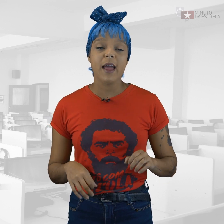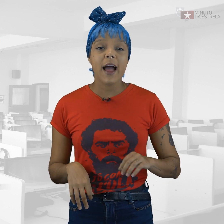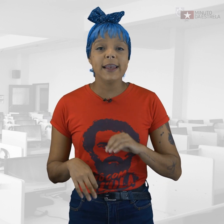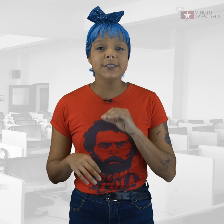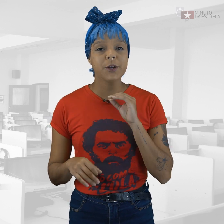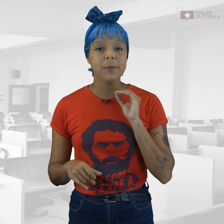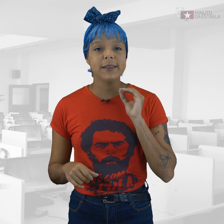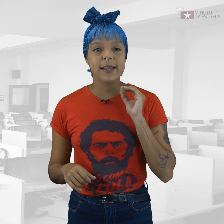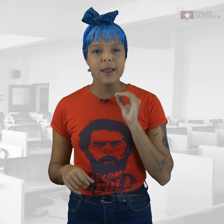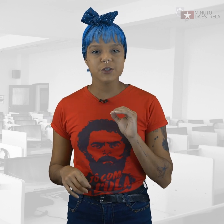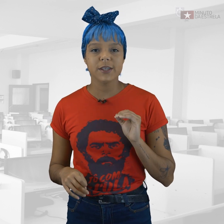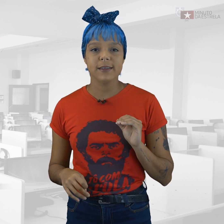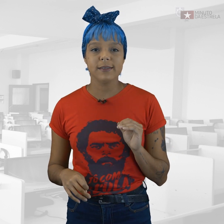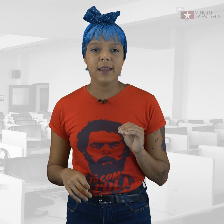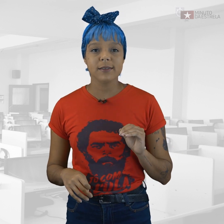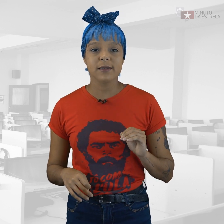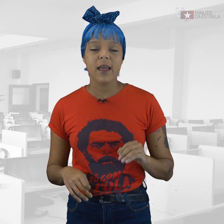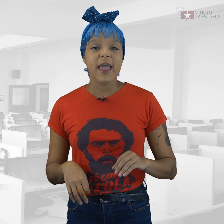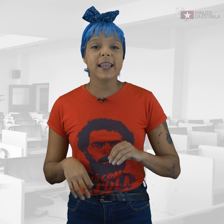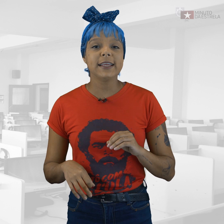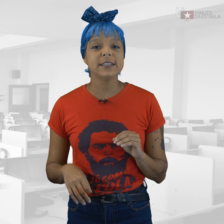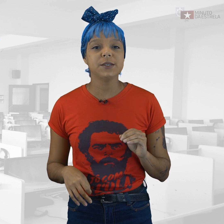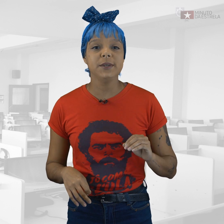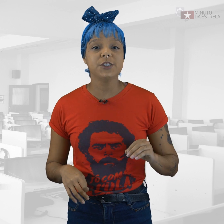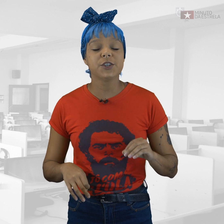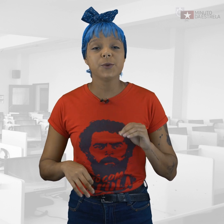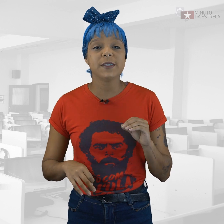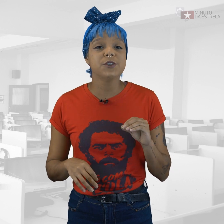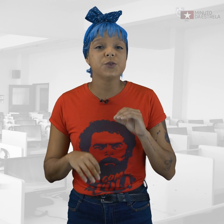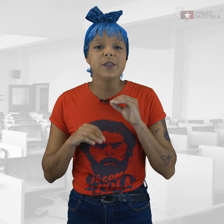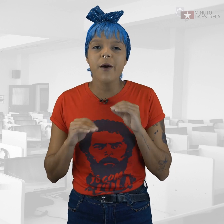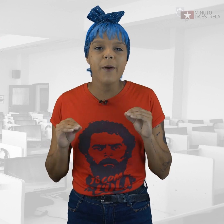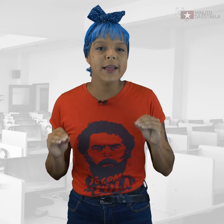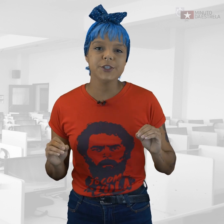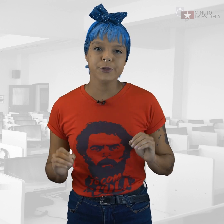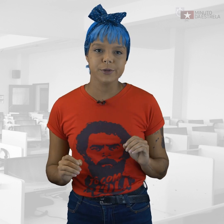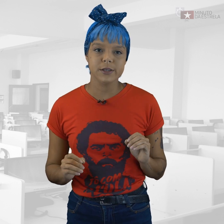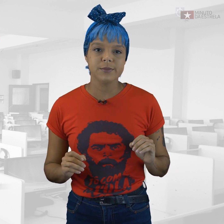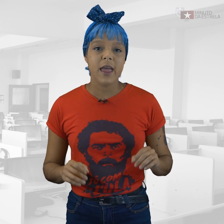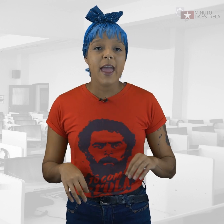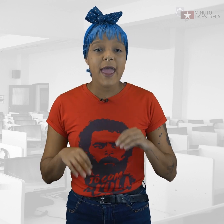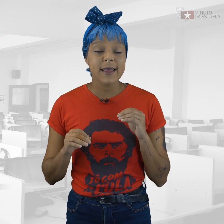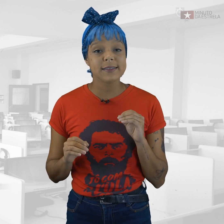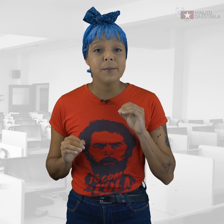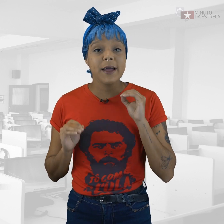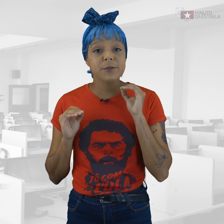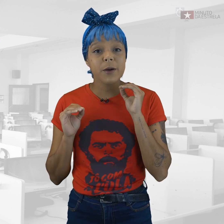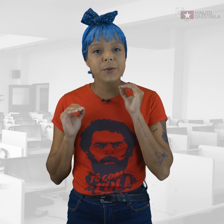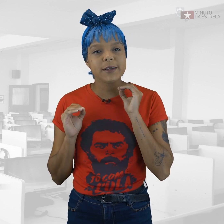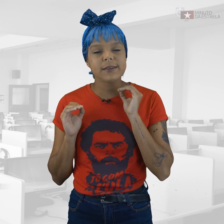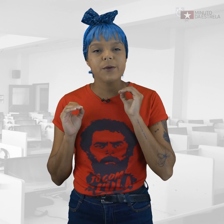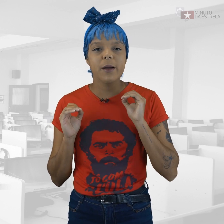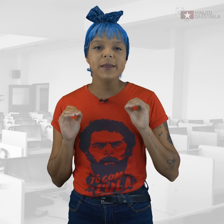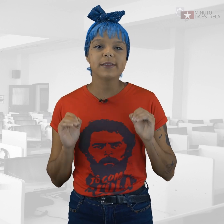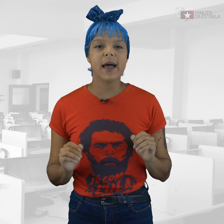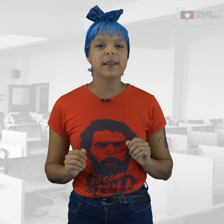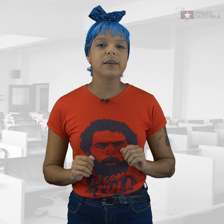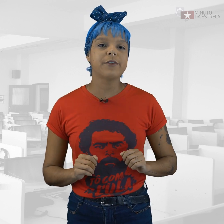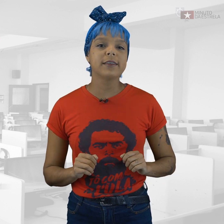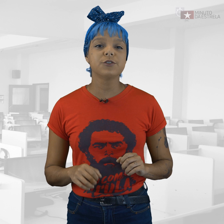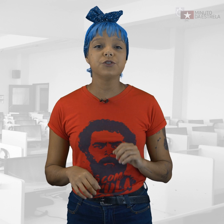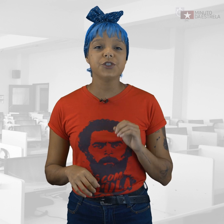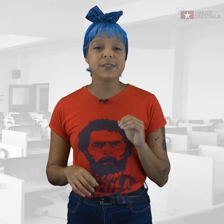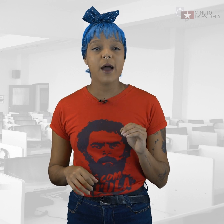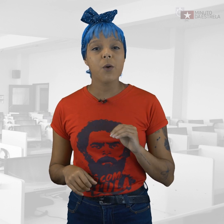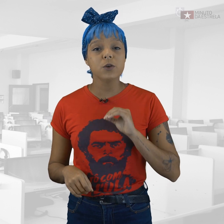Atibaia. Além de cometer erros na sentença, ela ainda admite que o sítio não é de Lula. Essa é mais uma condenação arbitrária